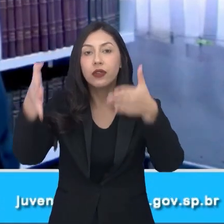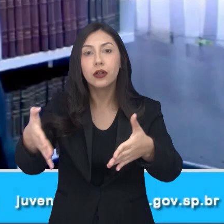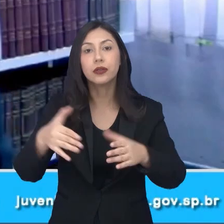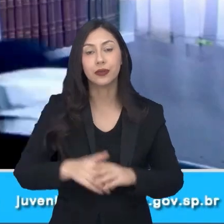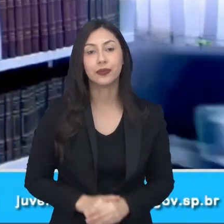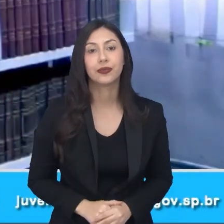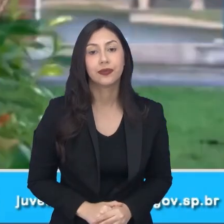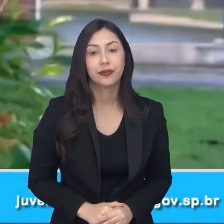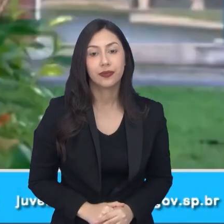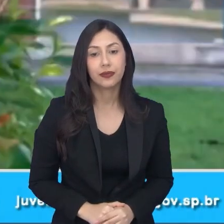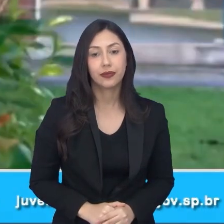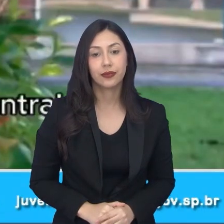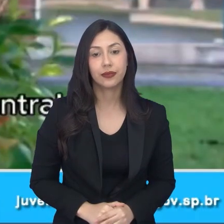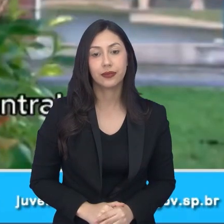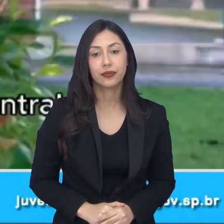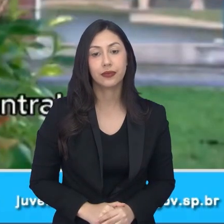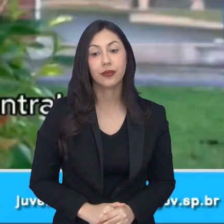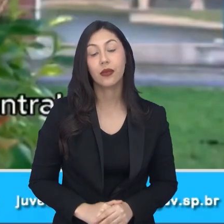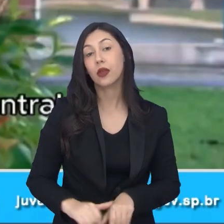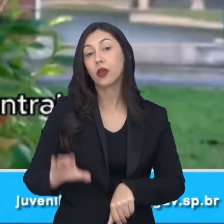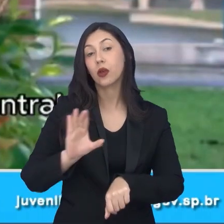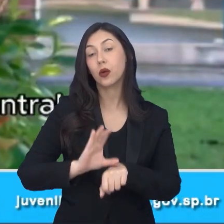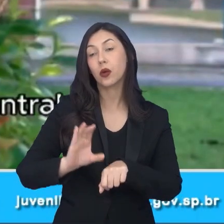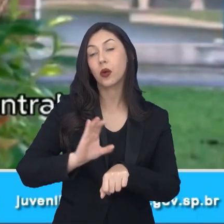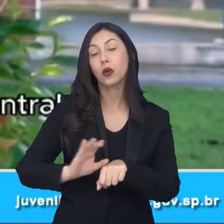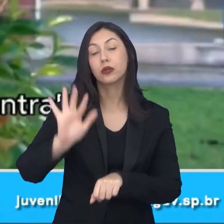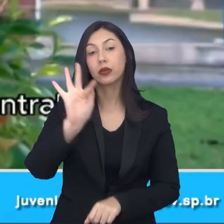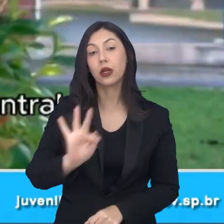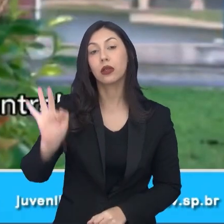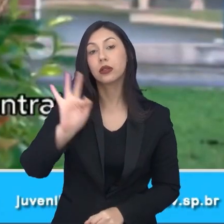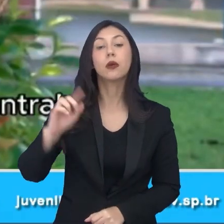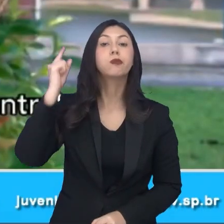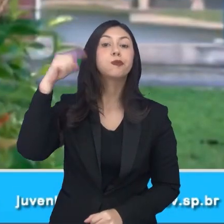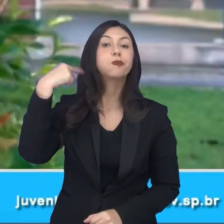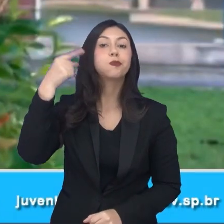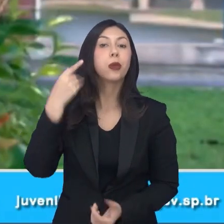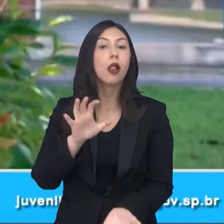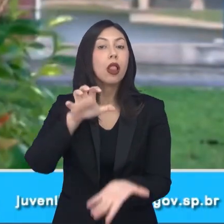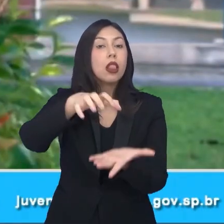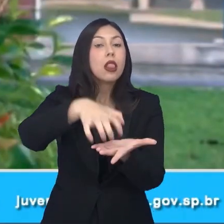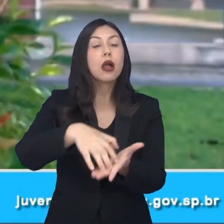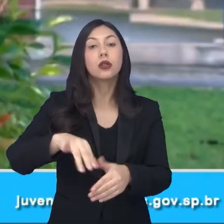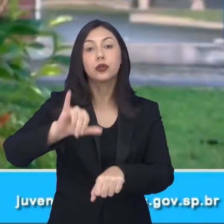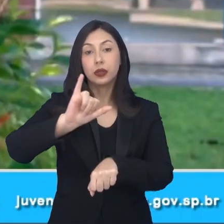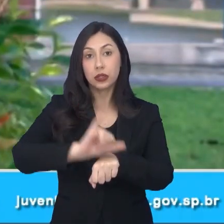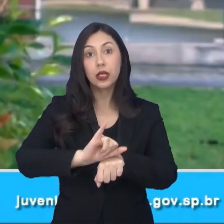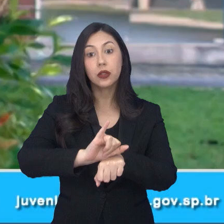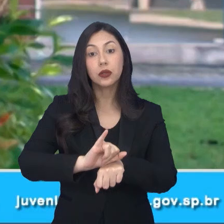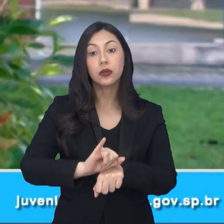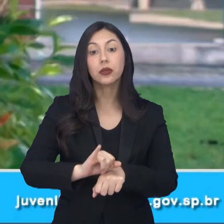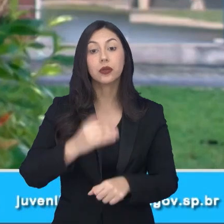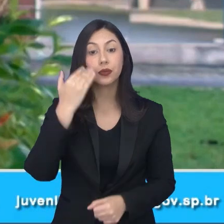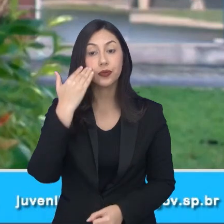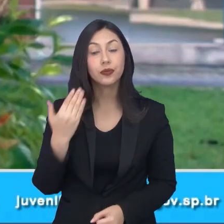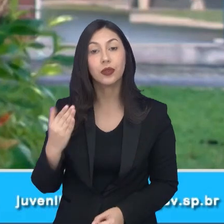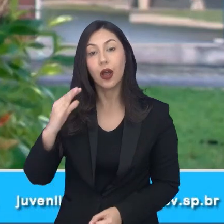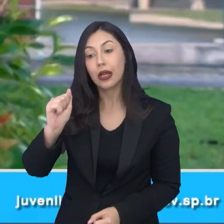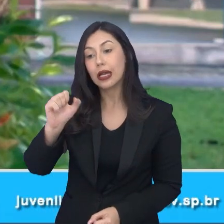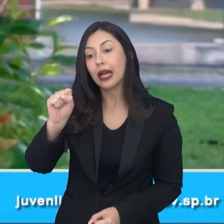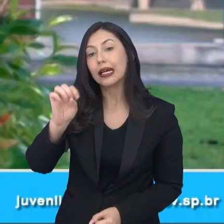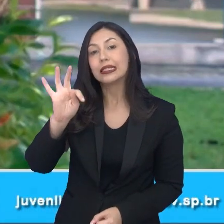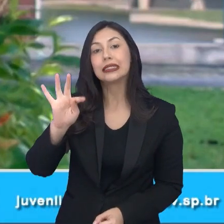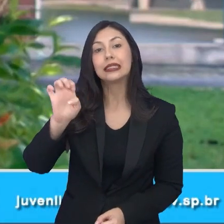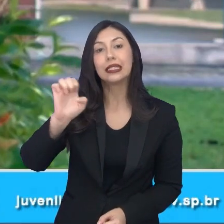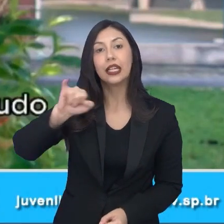aula. O curso de Direito da Univap fica na região central de São José dos Campos, no campus Castejón. Lá os